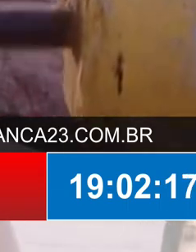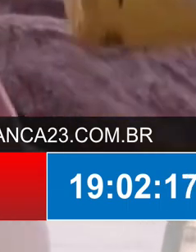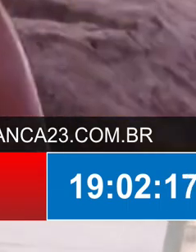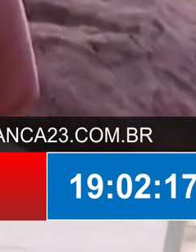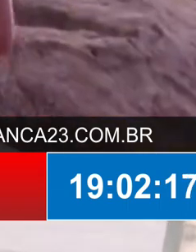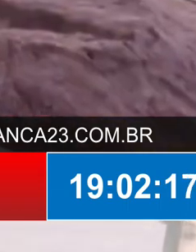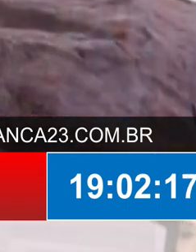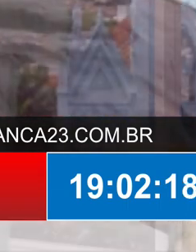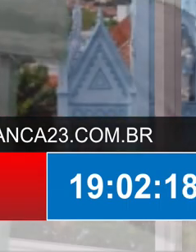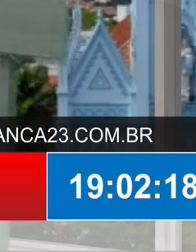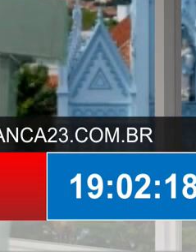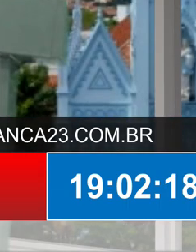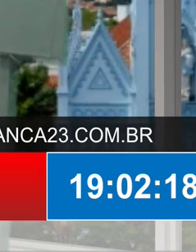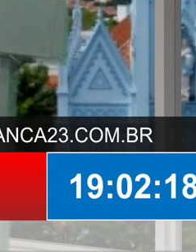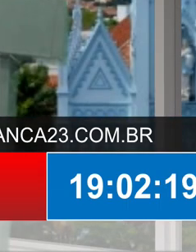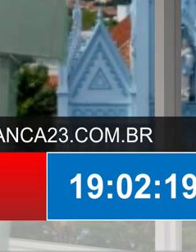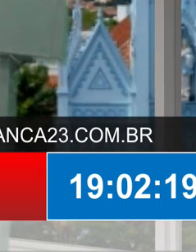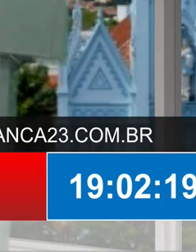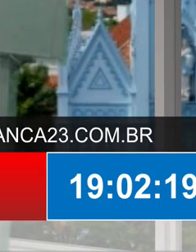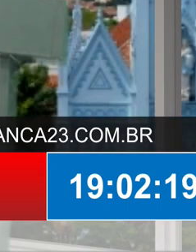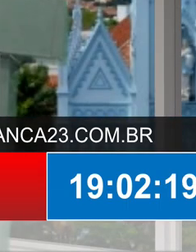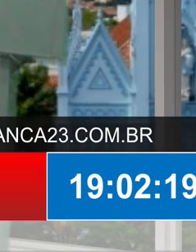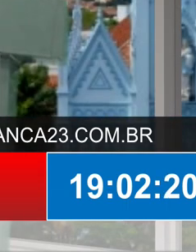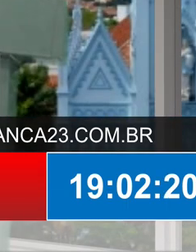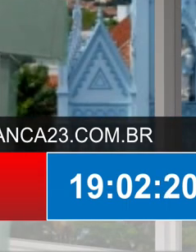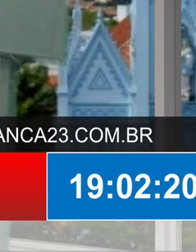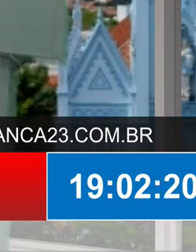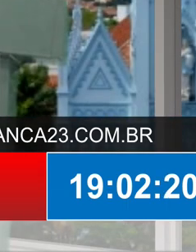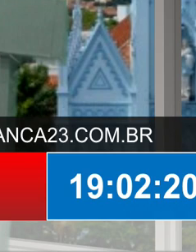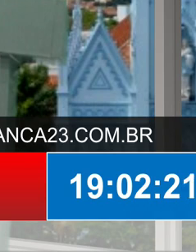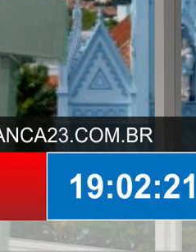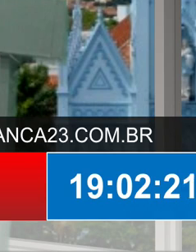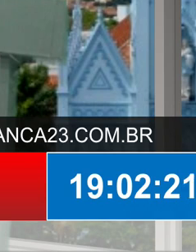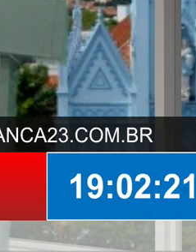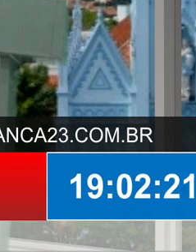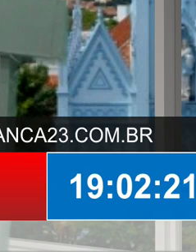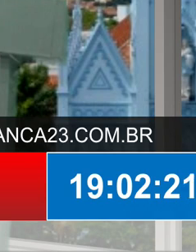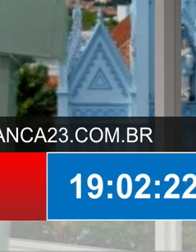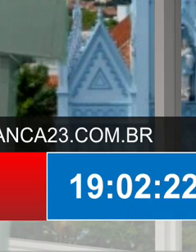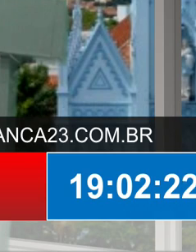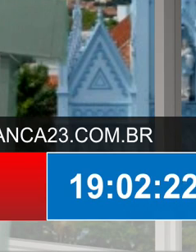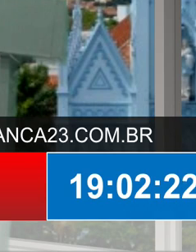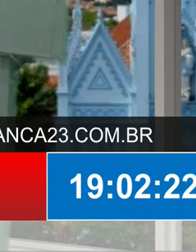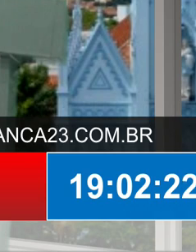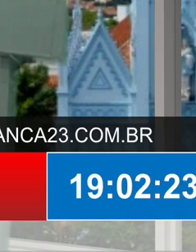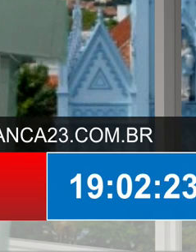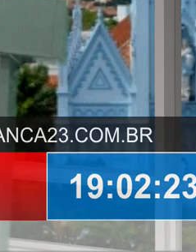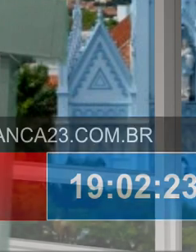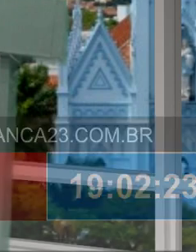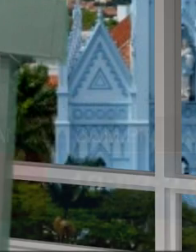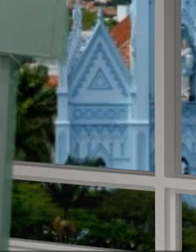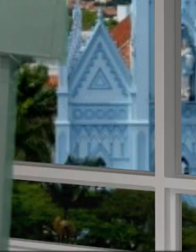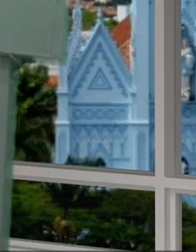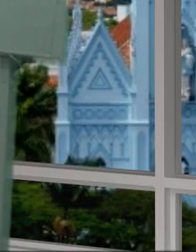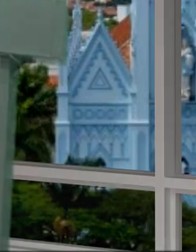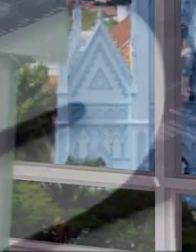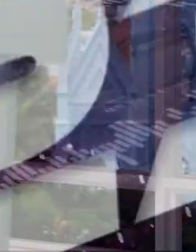hoje aqui no JR23. Primeira parada, rapidinha, pai bola, até já a gente se encontra.